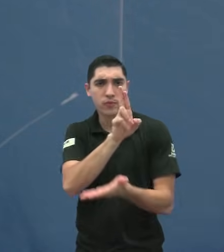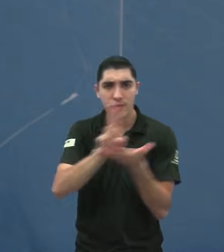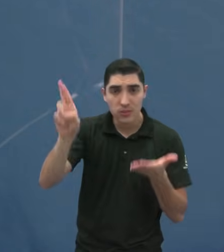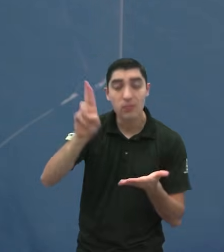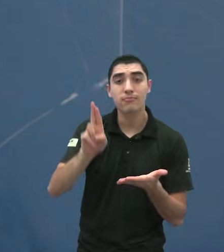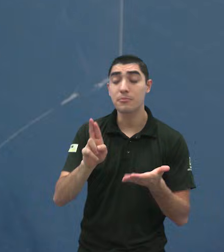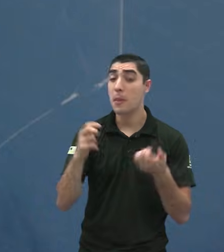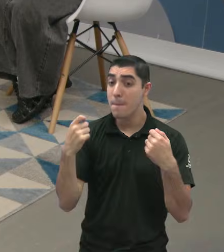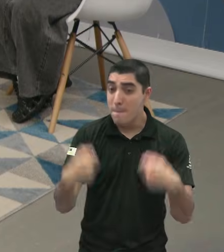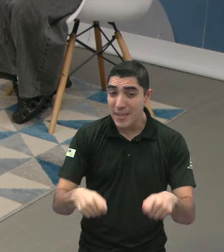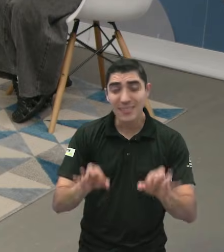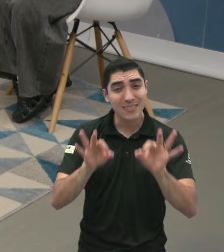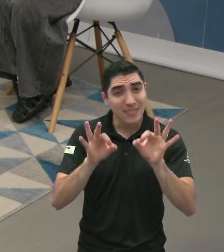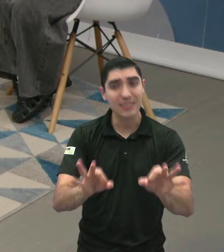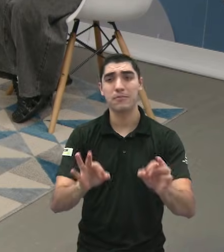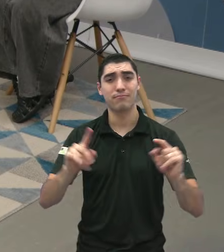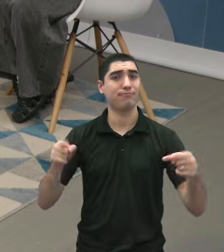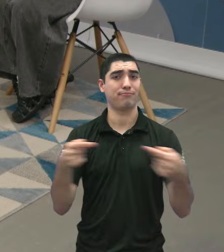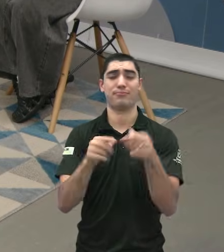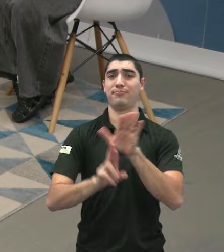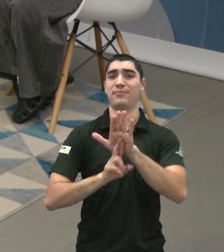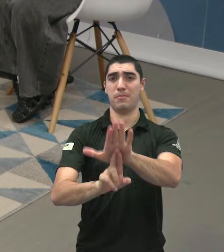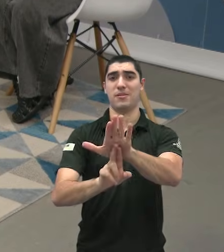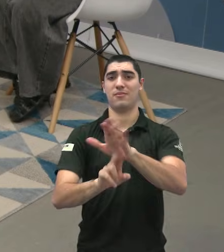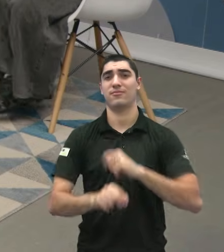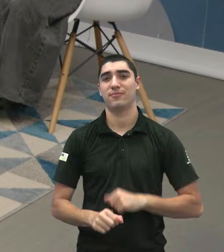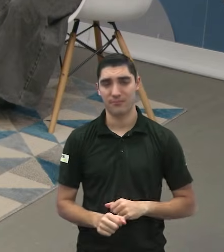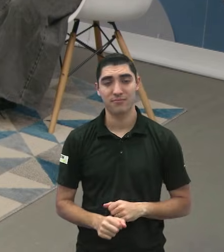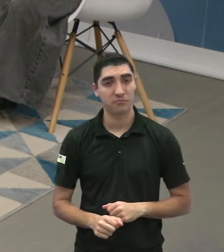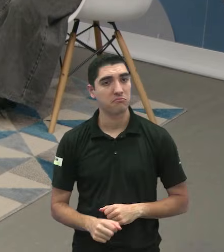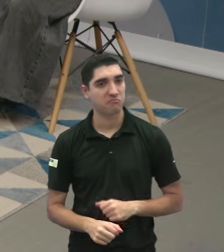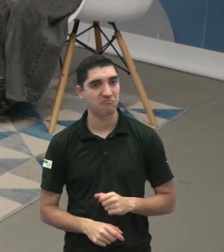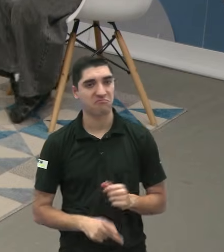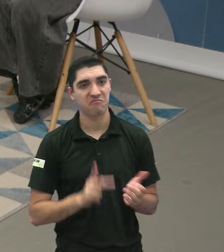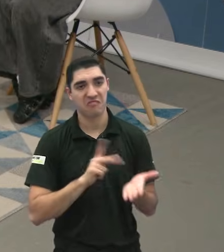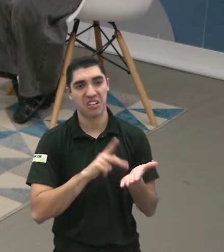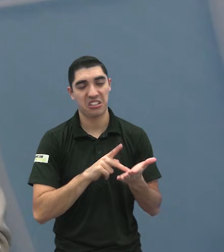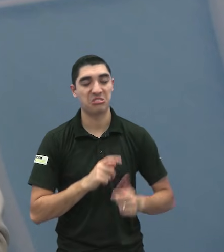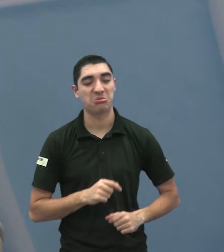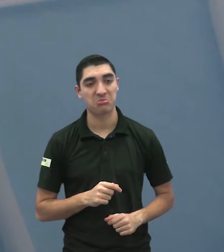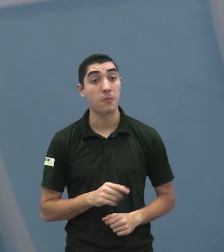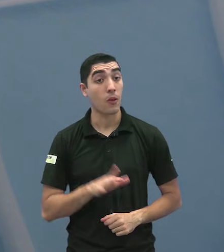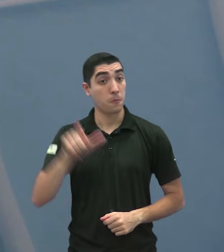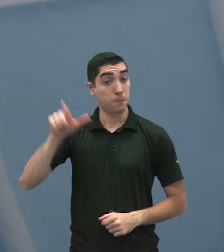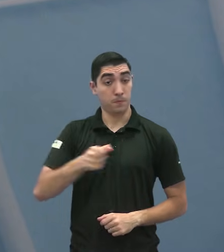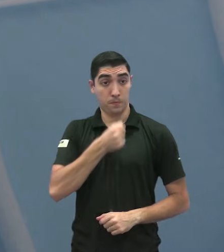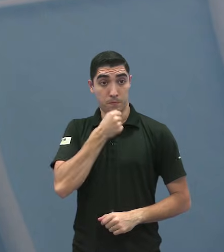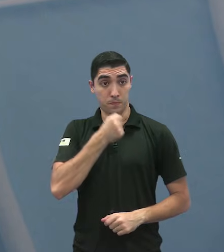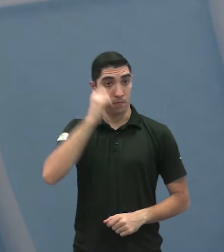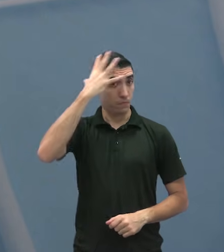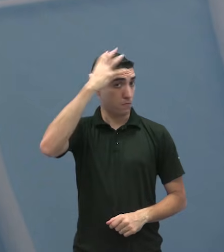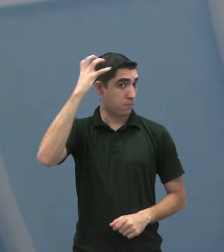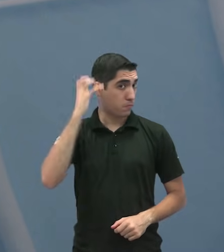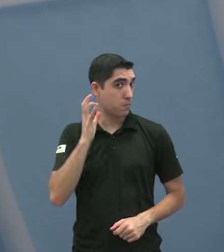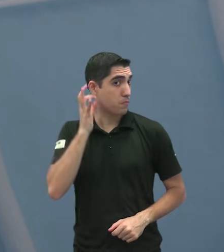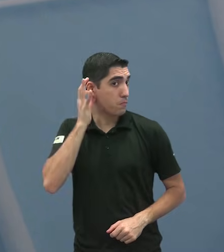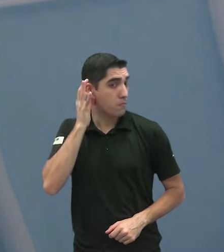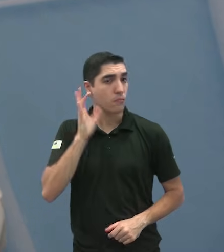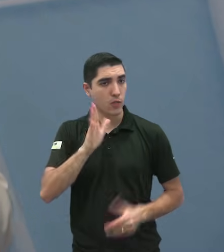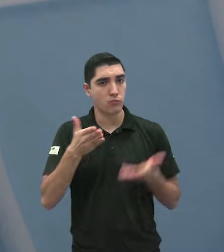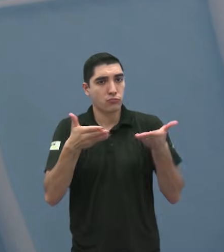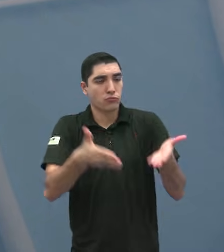representatividade estão diretamente ligadas. Com certeza. Olha só, gente, a repórter Fernanda Santos